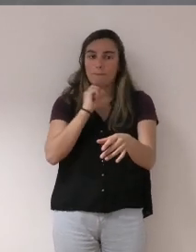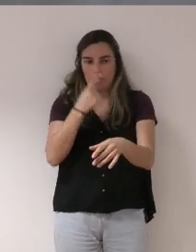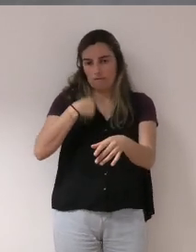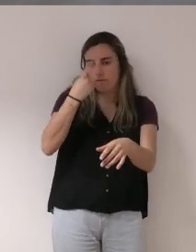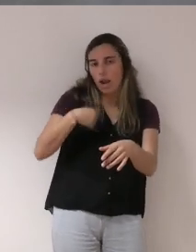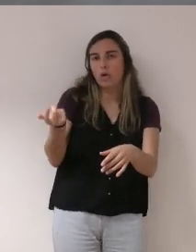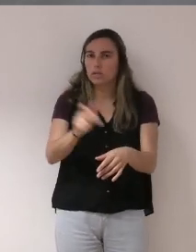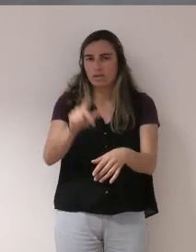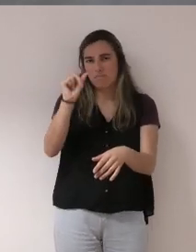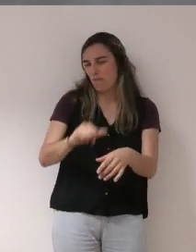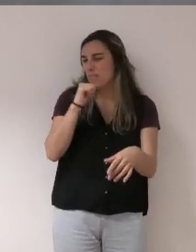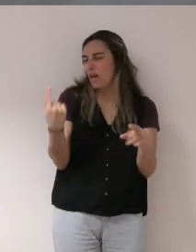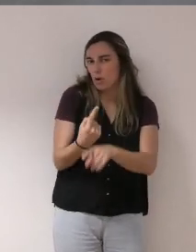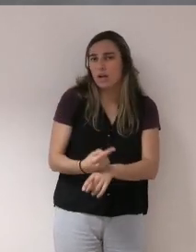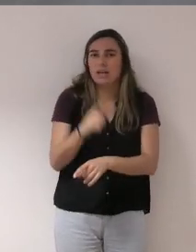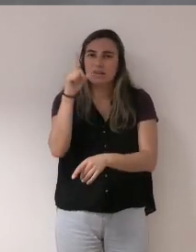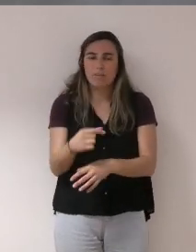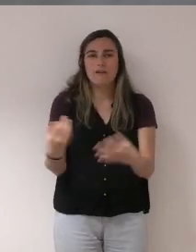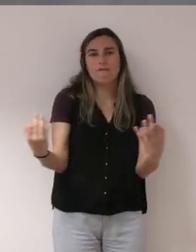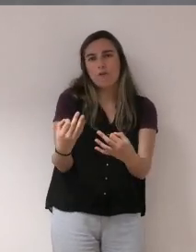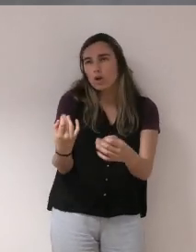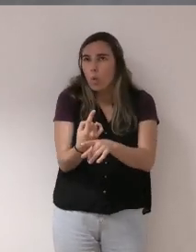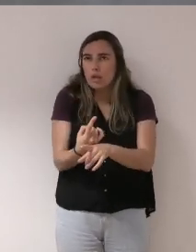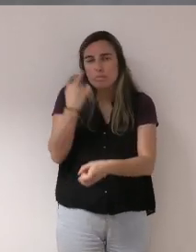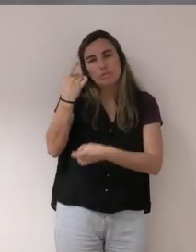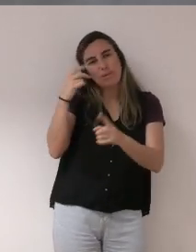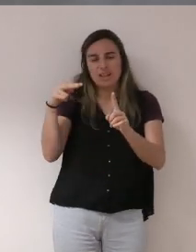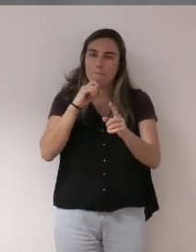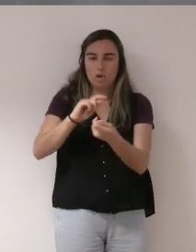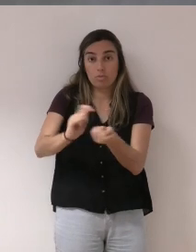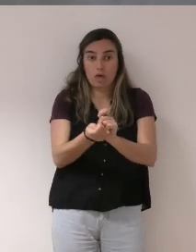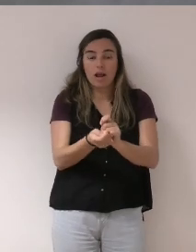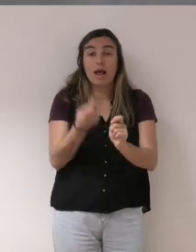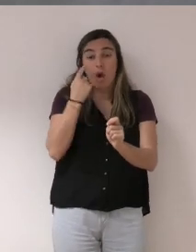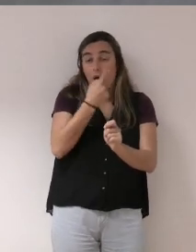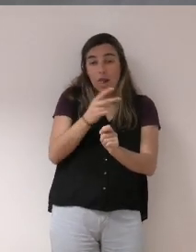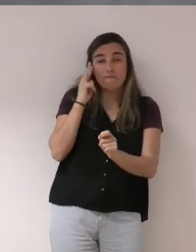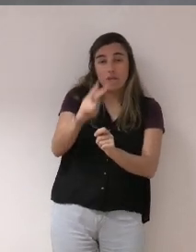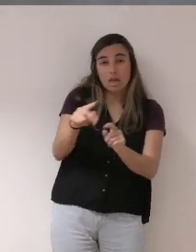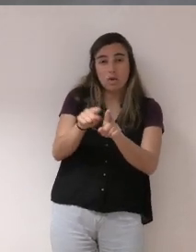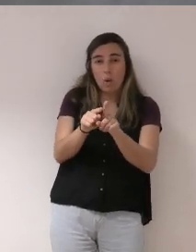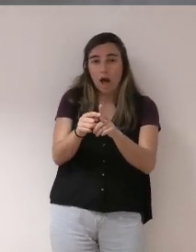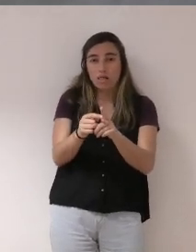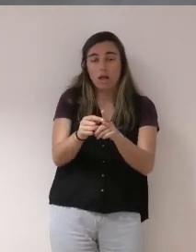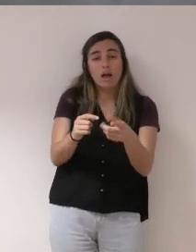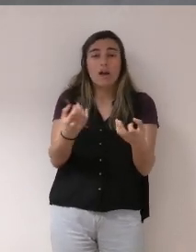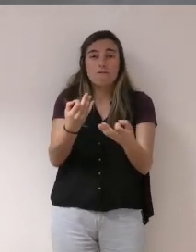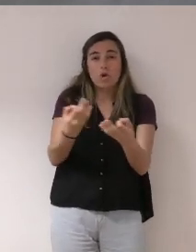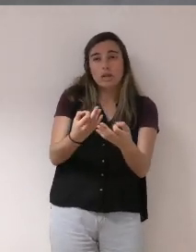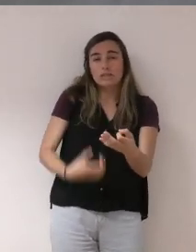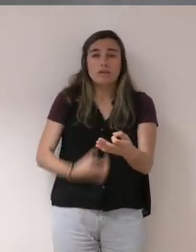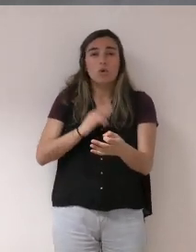erro, pela perda e pela apropriação perspectivada. Os olhos que leem e interpretam nunca coincidem com aqueles que